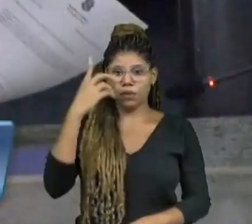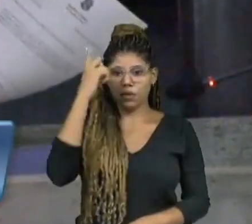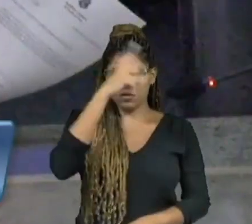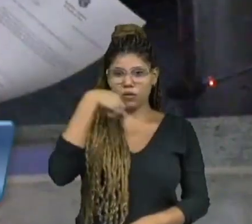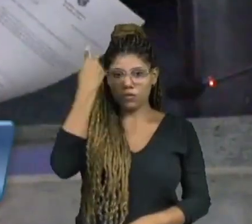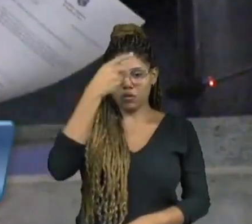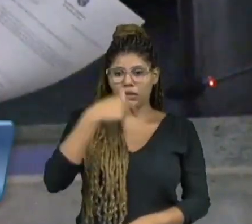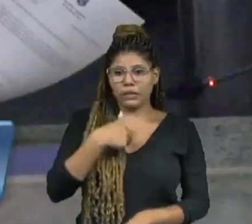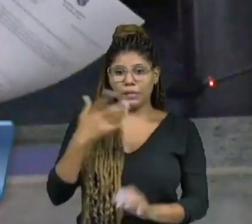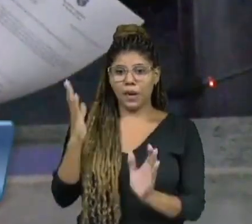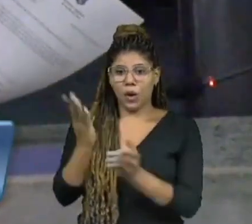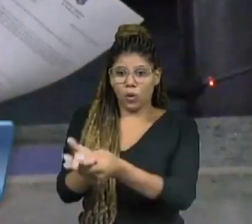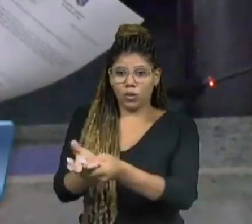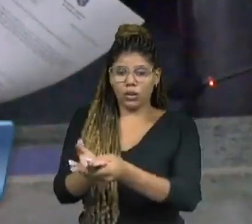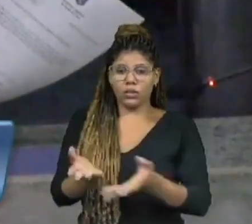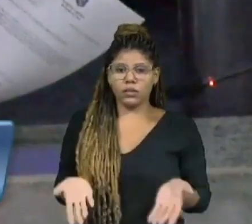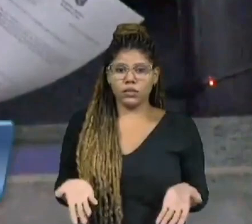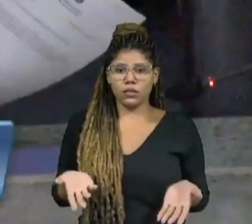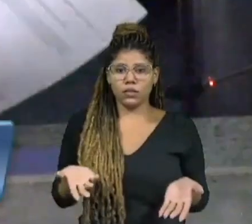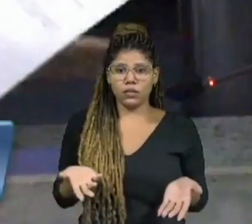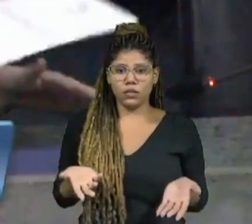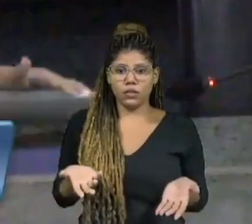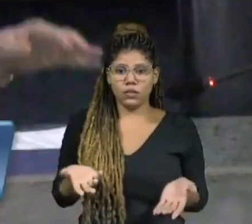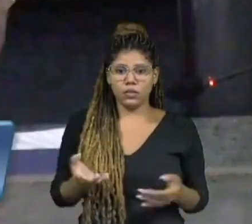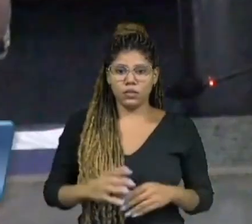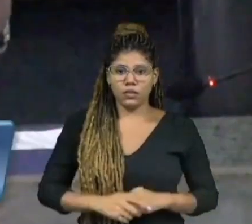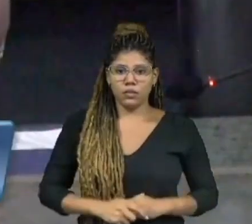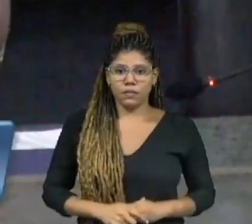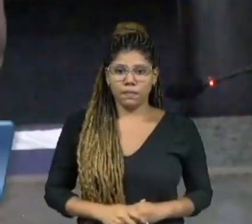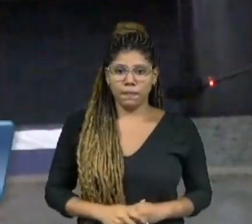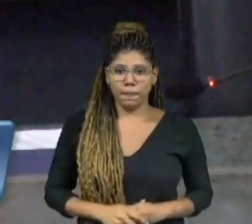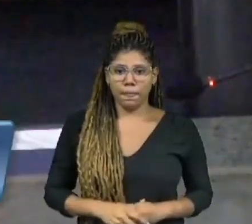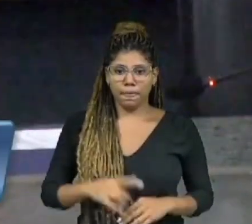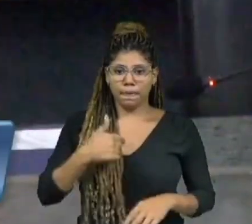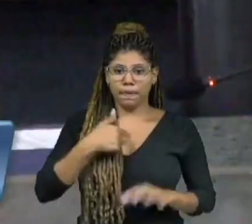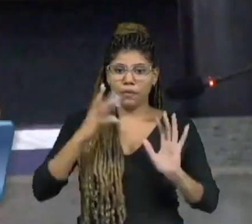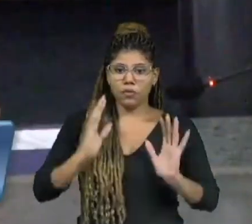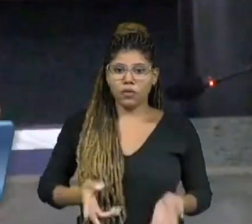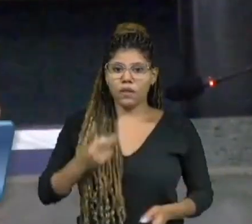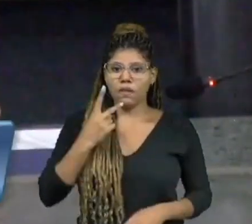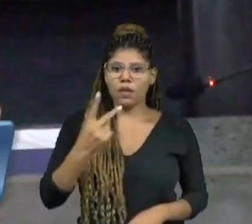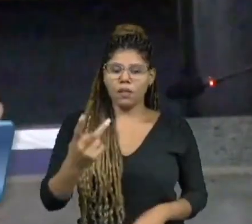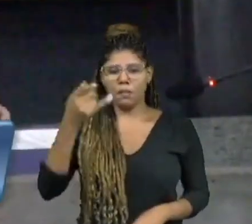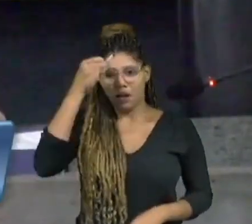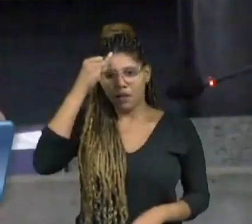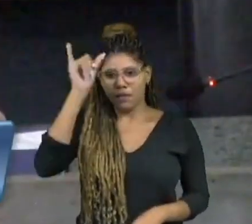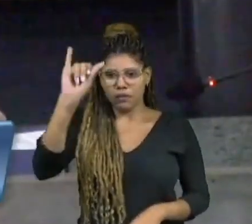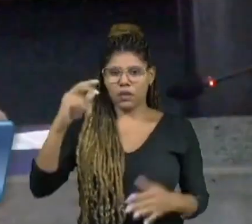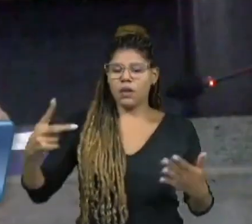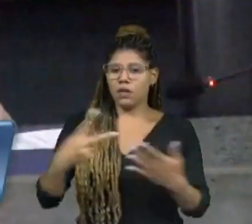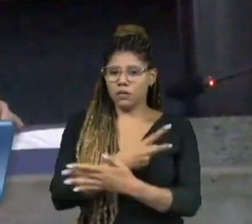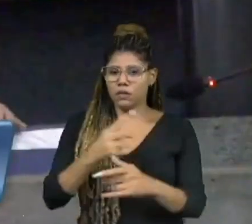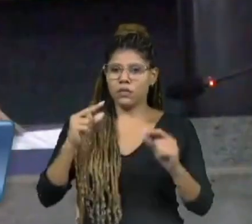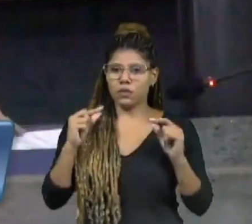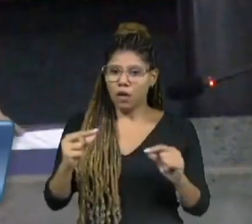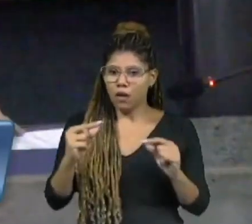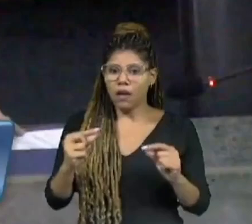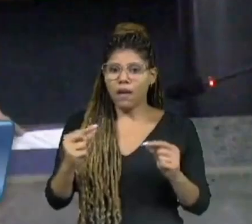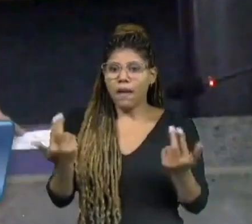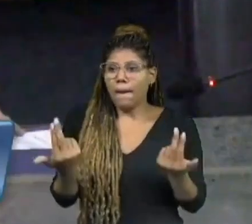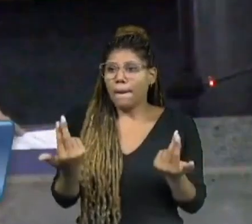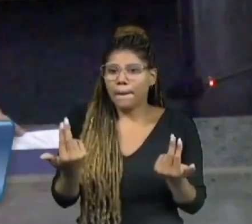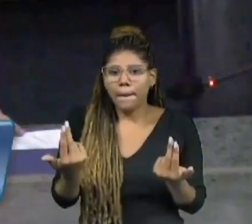da minha contestação. Como não foi lida, eu vou fazer a partir de agora, já deixo claro, para que eu não seja atropelada, como